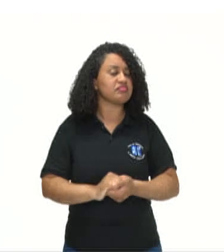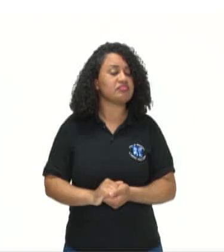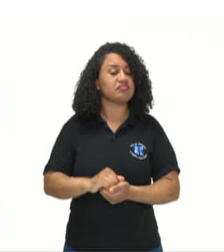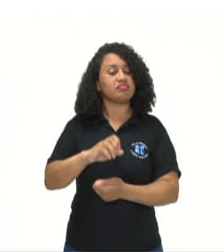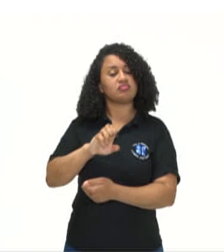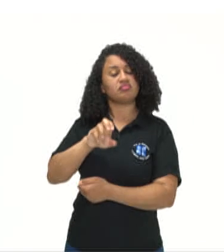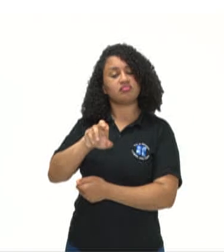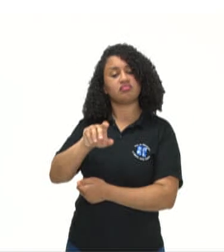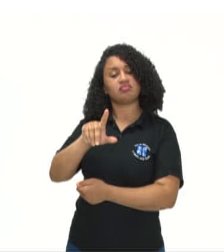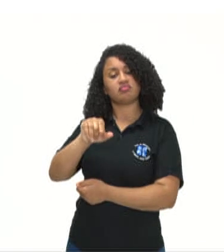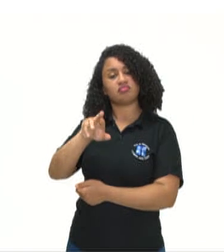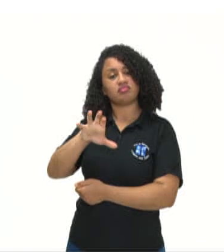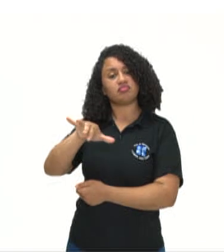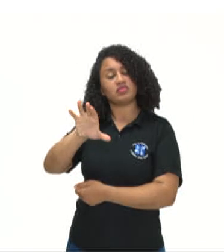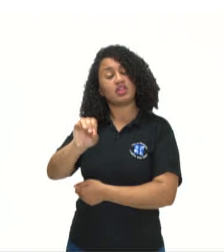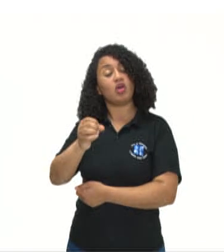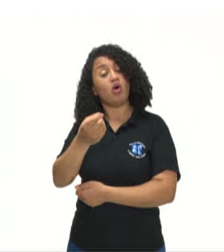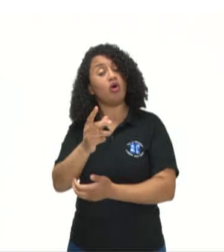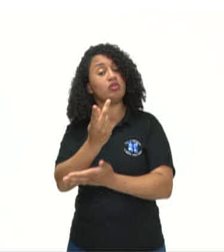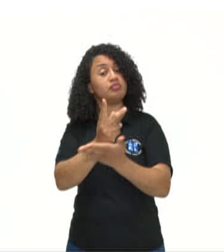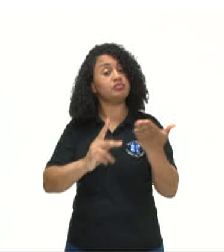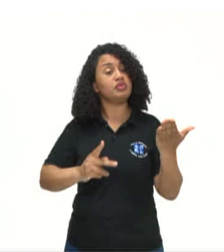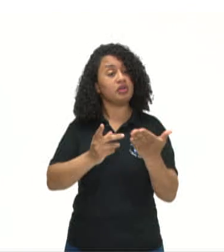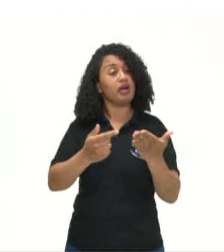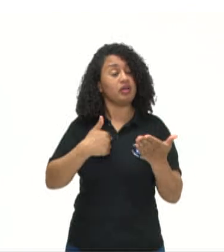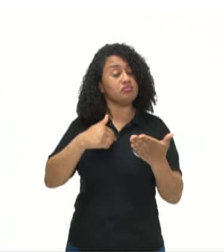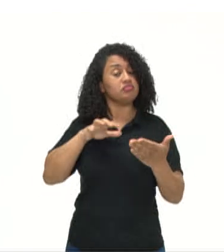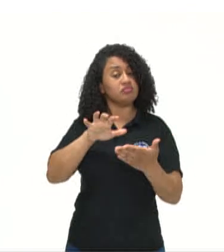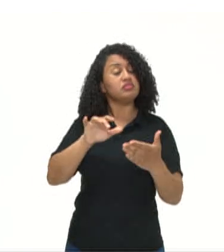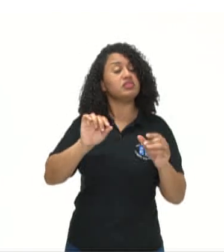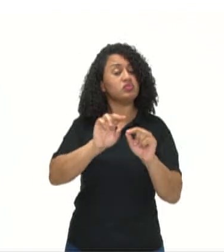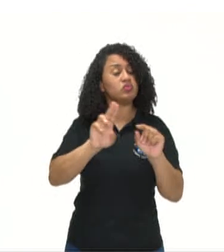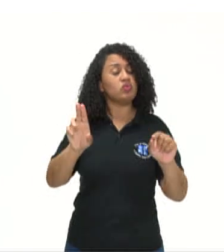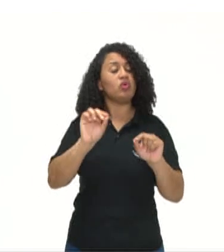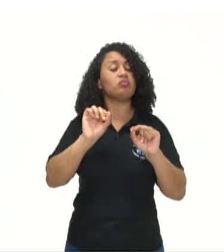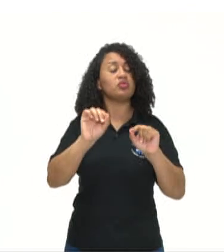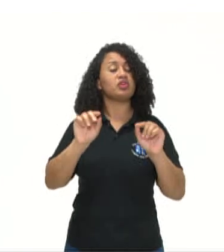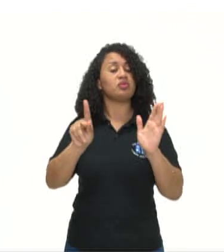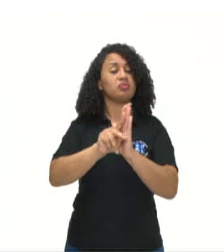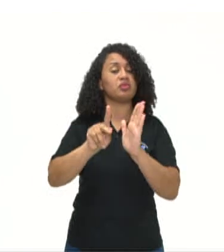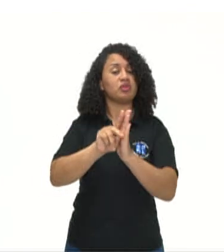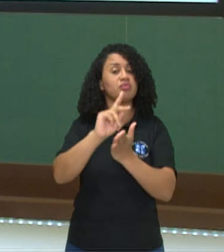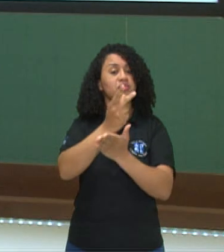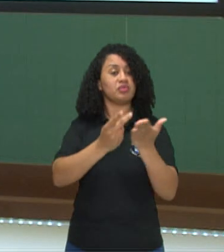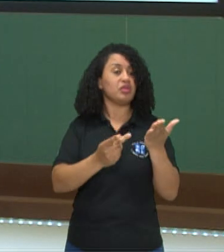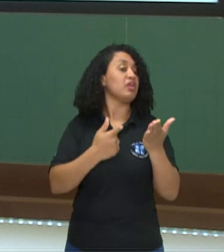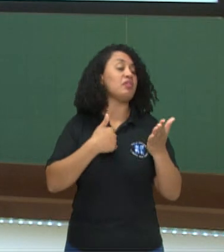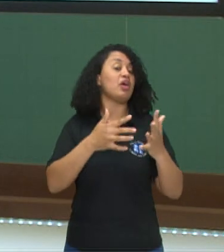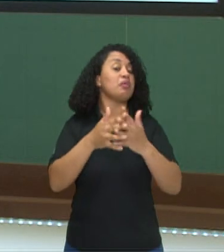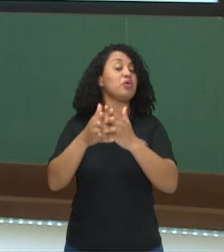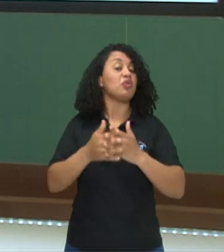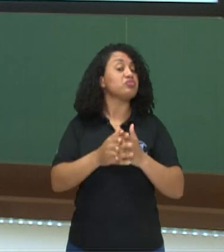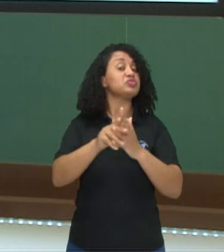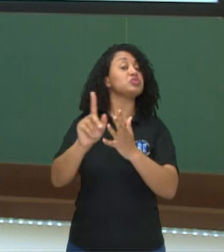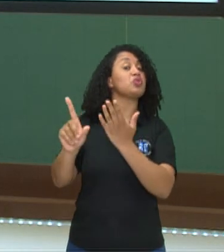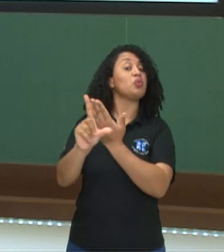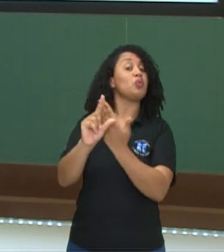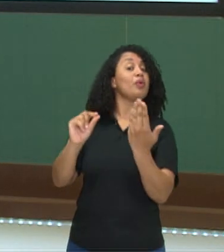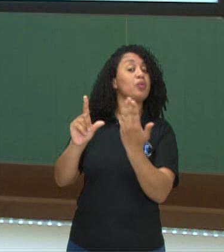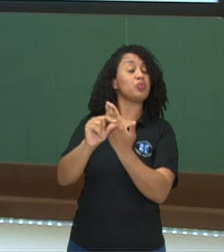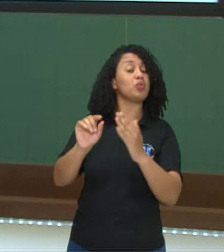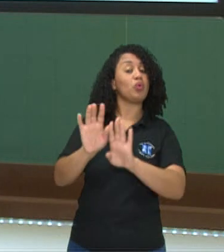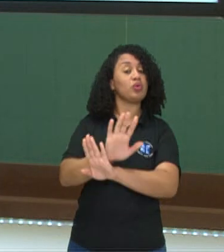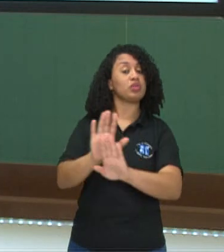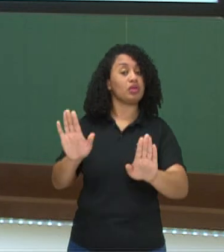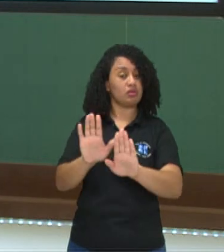lírico ou eu poético, é assim que a gente chama a voz no poema. Nós não podemos confundir com o próprio